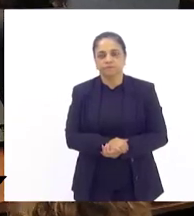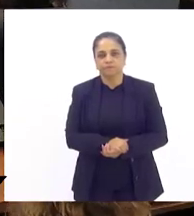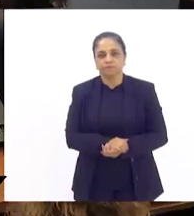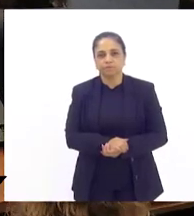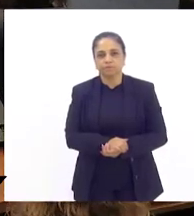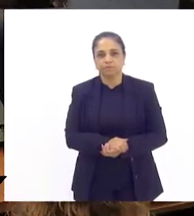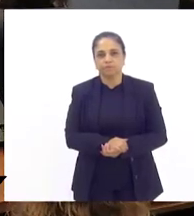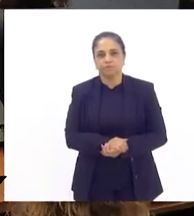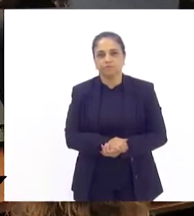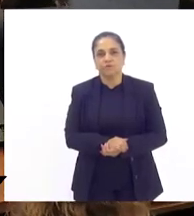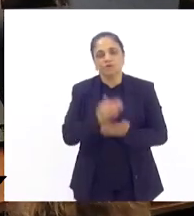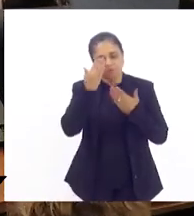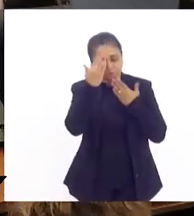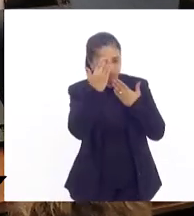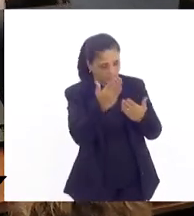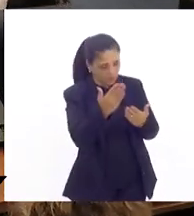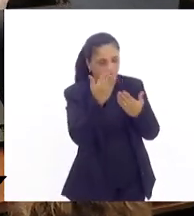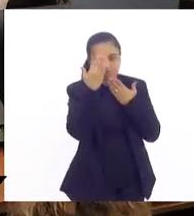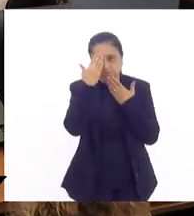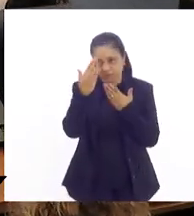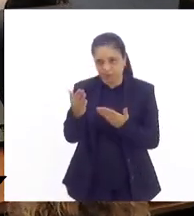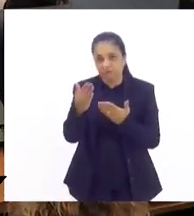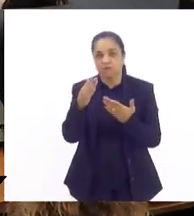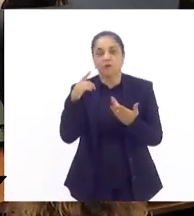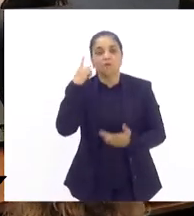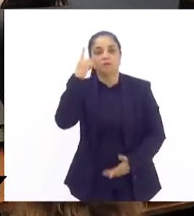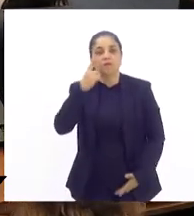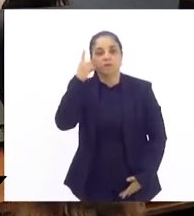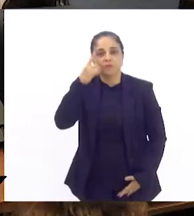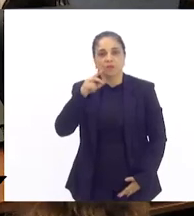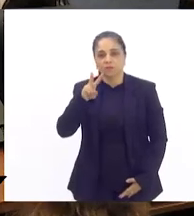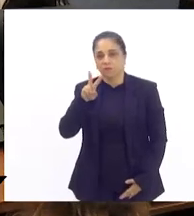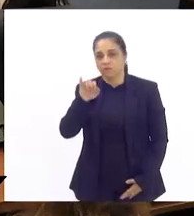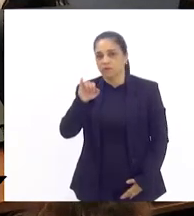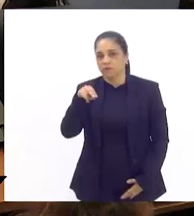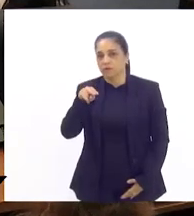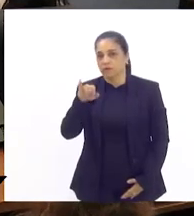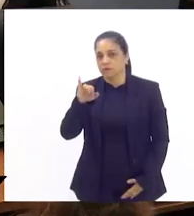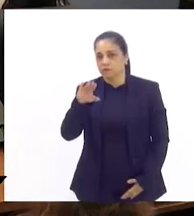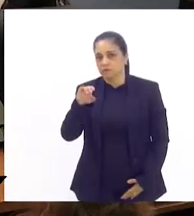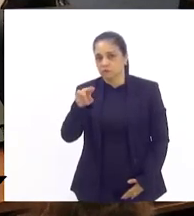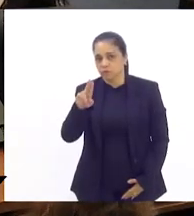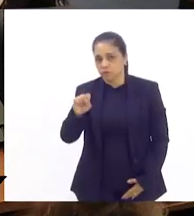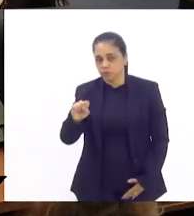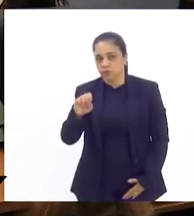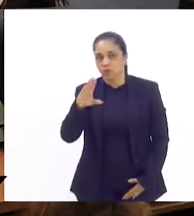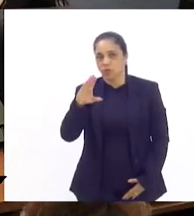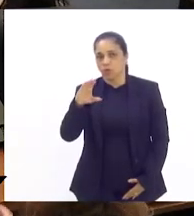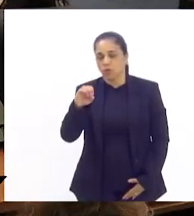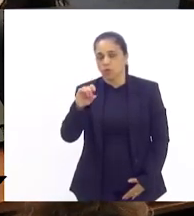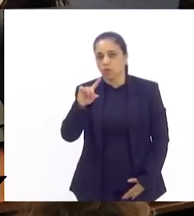Vou passar, obrigado. Muito vou obrigado. Passar a palavra agora para o deputado Vinícius Cozzolino, por favor, com a palavra.